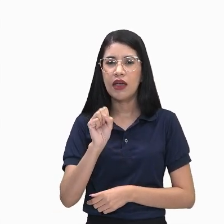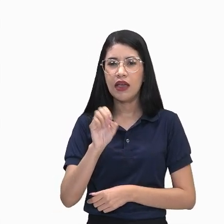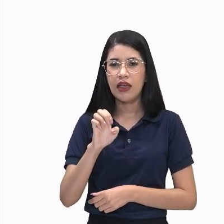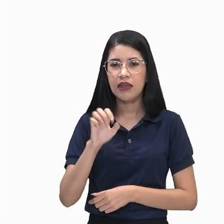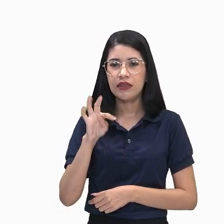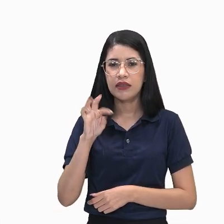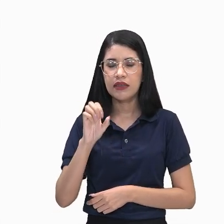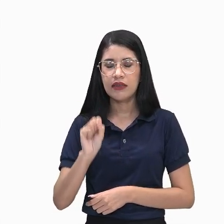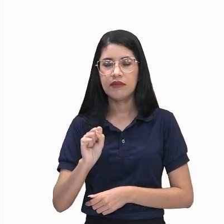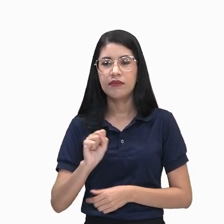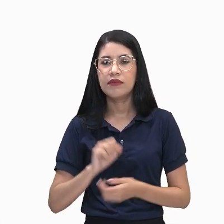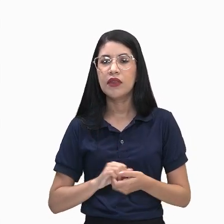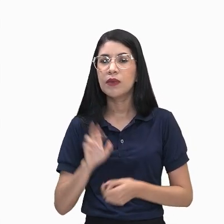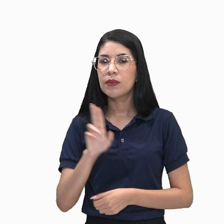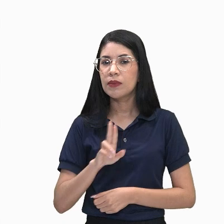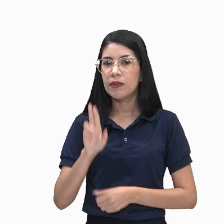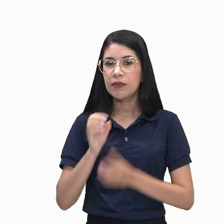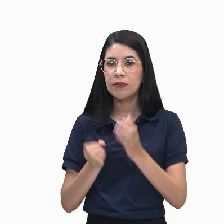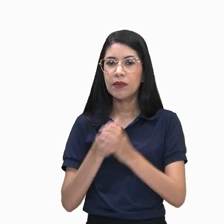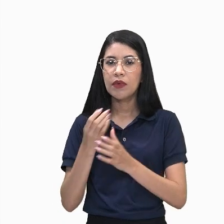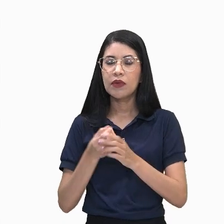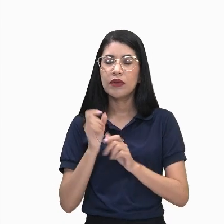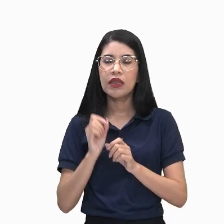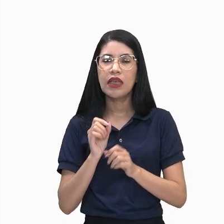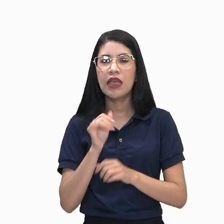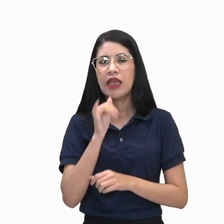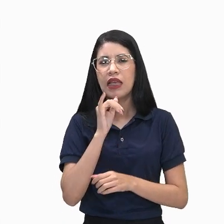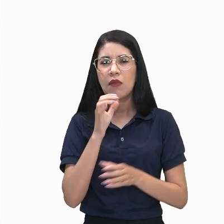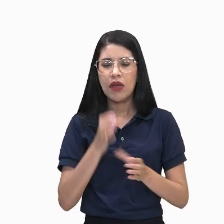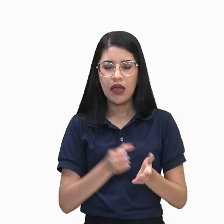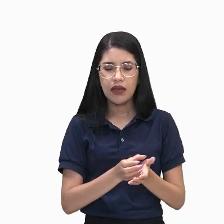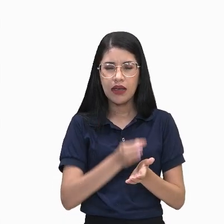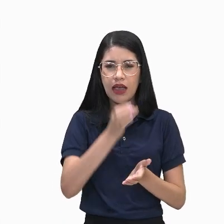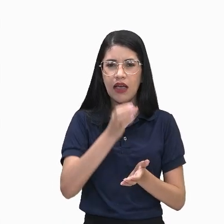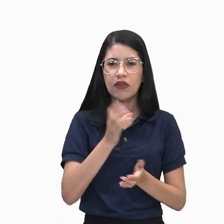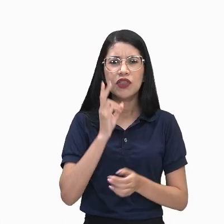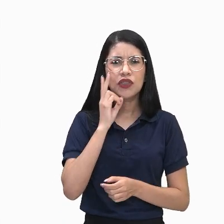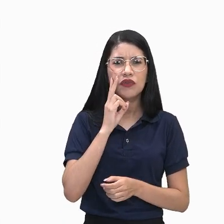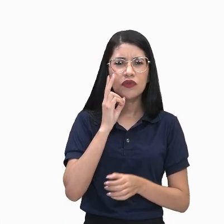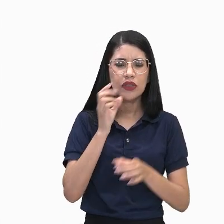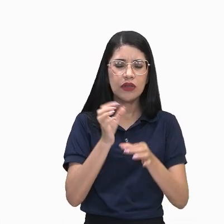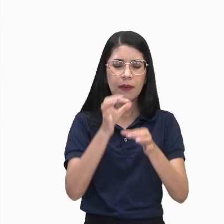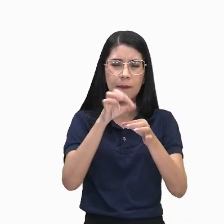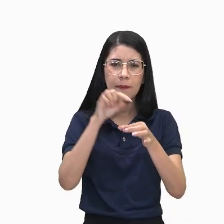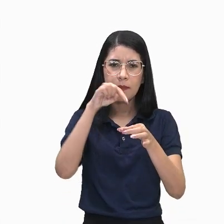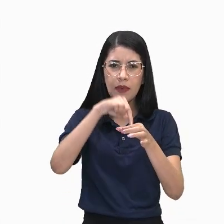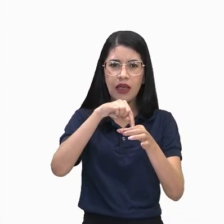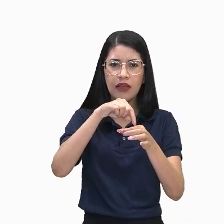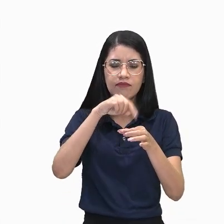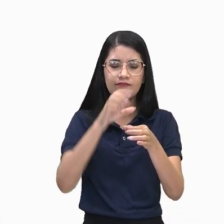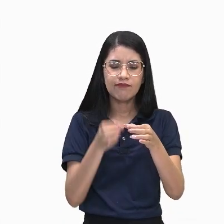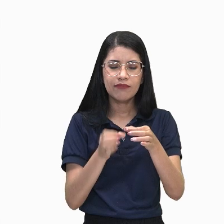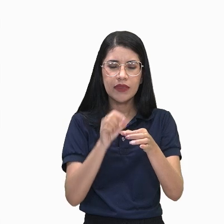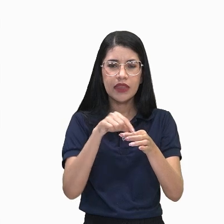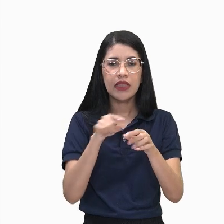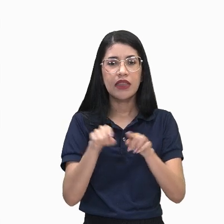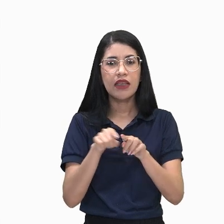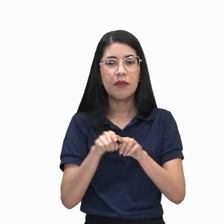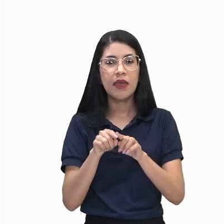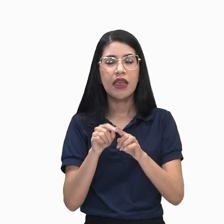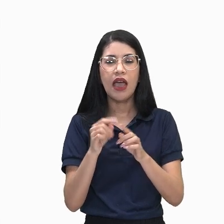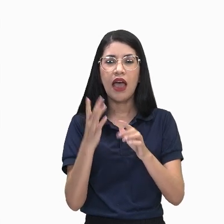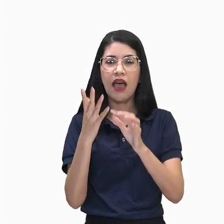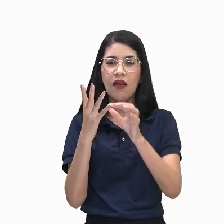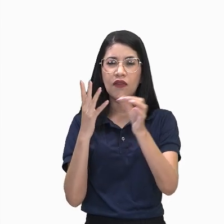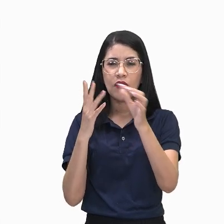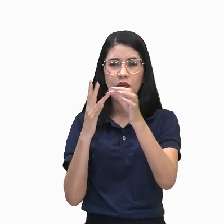casca, utilizada na produção de rolhas, aquelas rolhas de vinho, e outros acessórios, tá? Folhas de cortiça